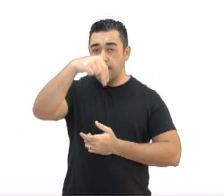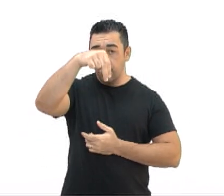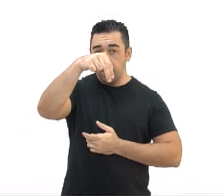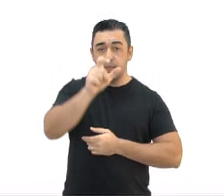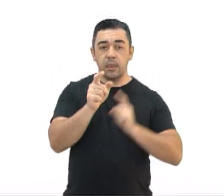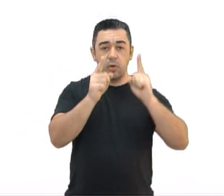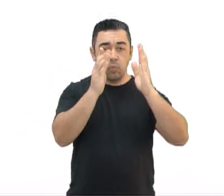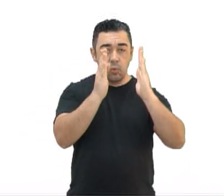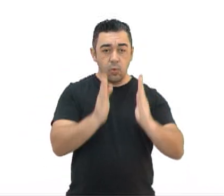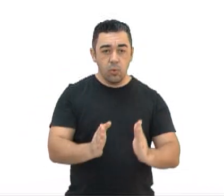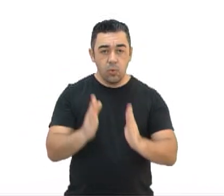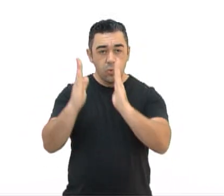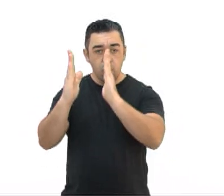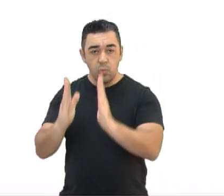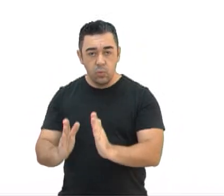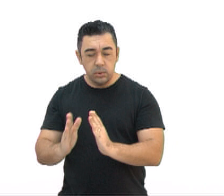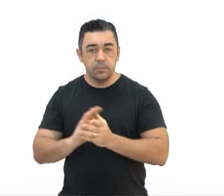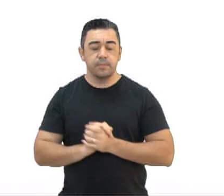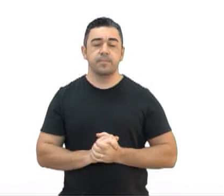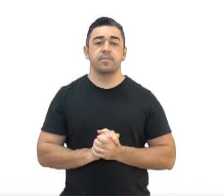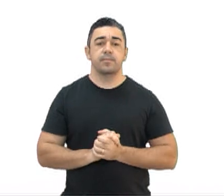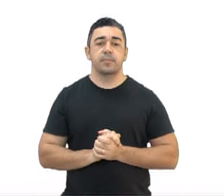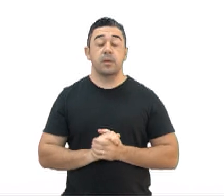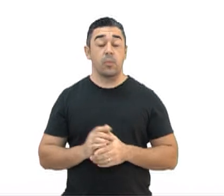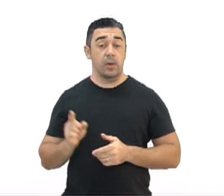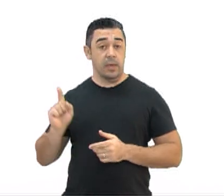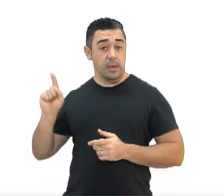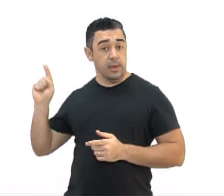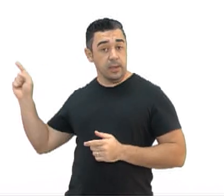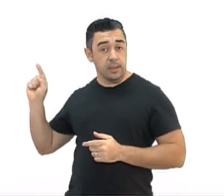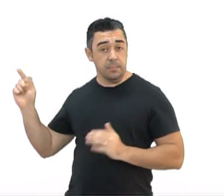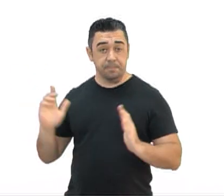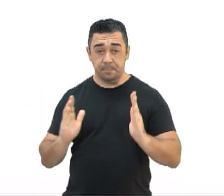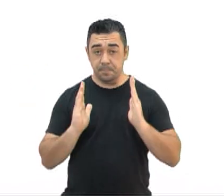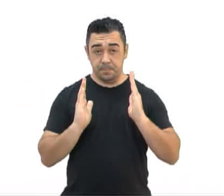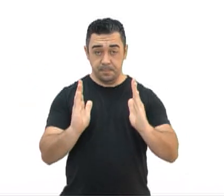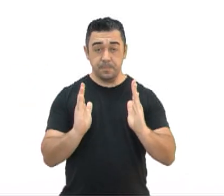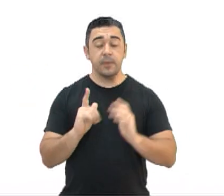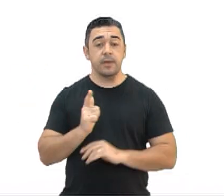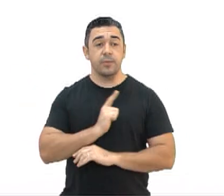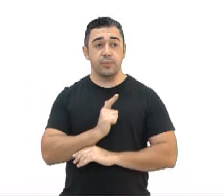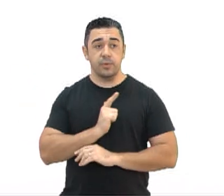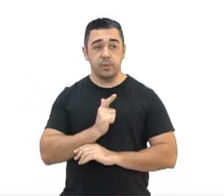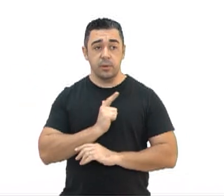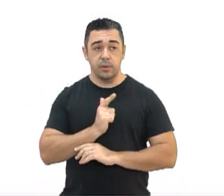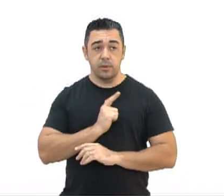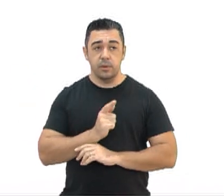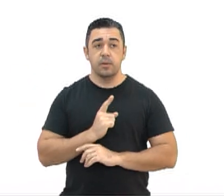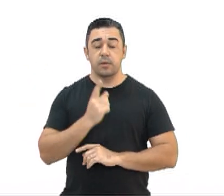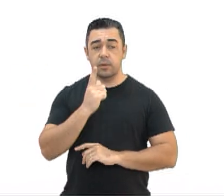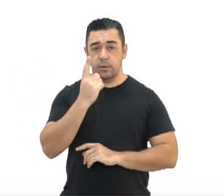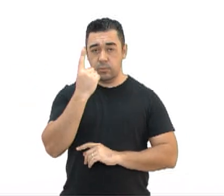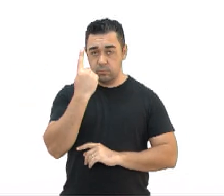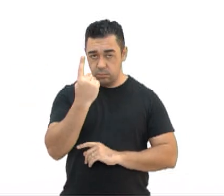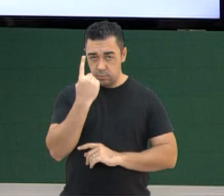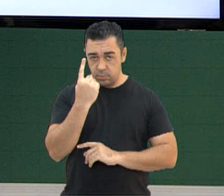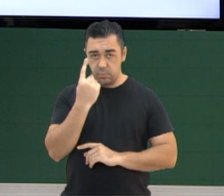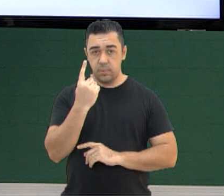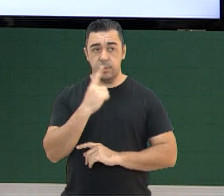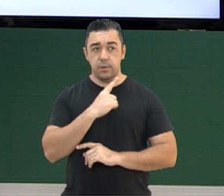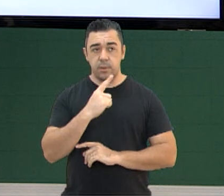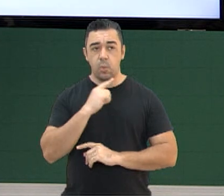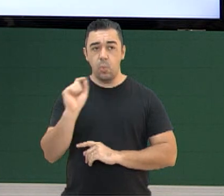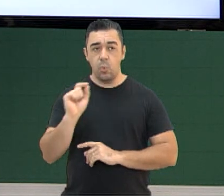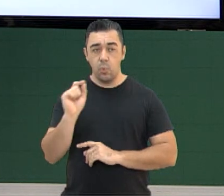significa a coluna, tá? Então, aqui nessa representação, eu tenho uma matriz de